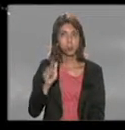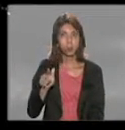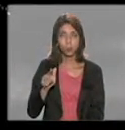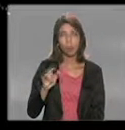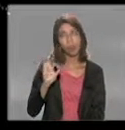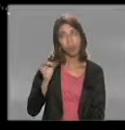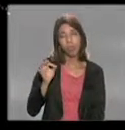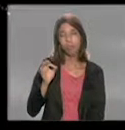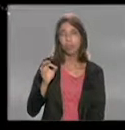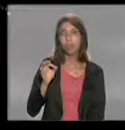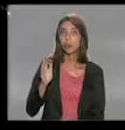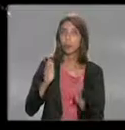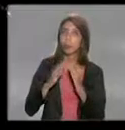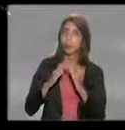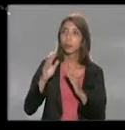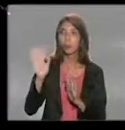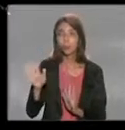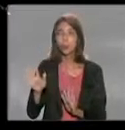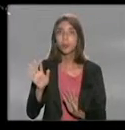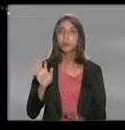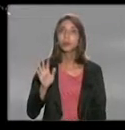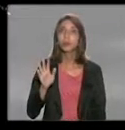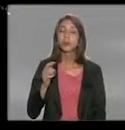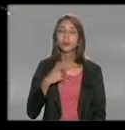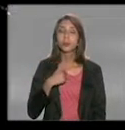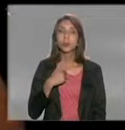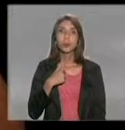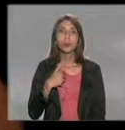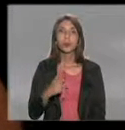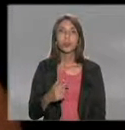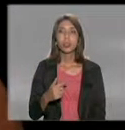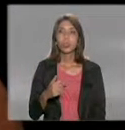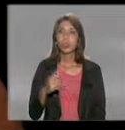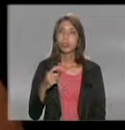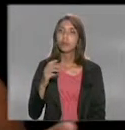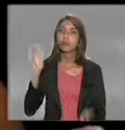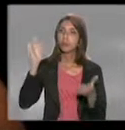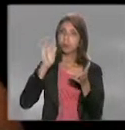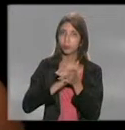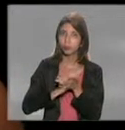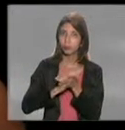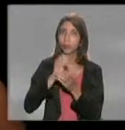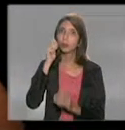vive atualmente em Mato Grosso do Sul, não é isso? Estou radicado por lá, né?